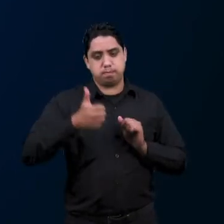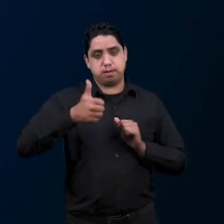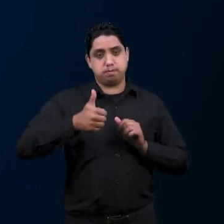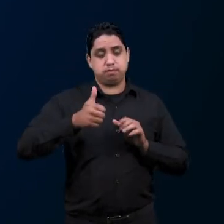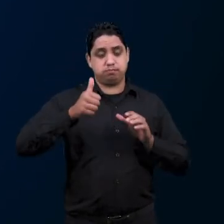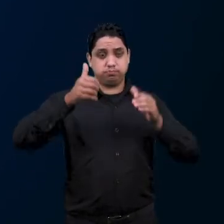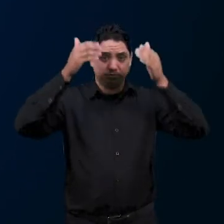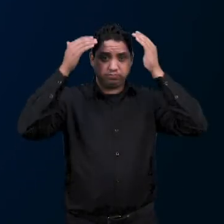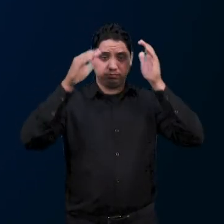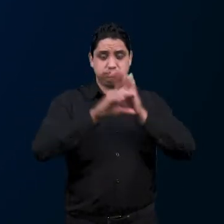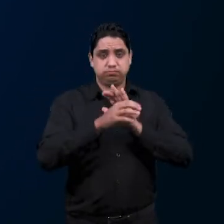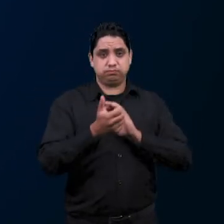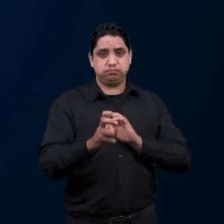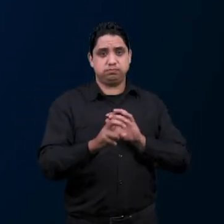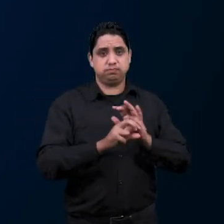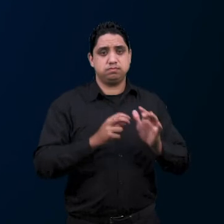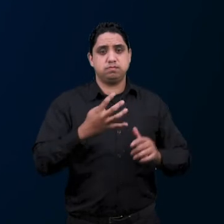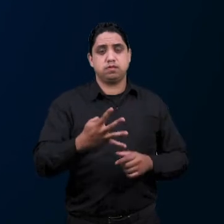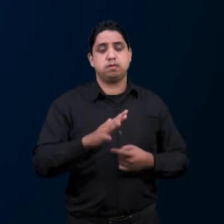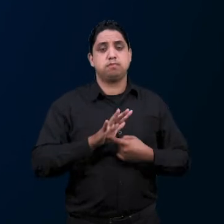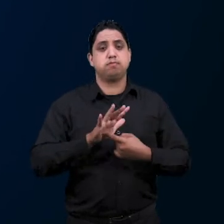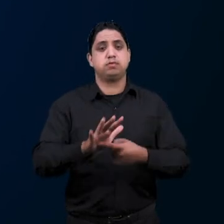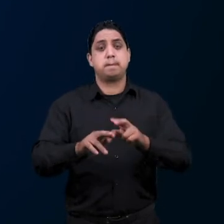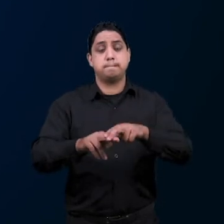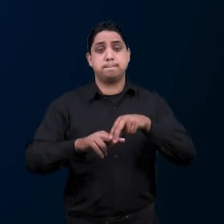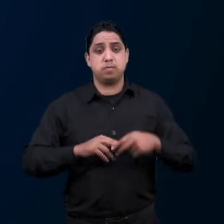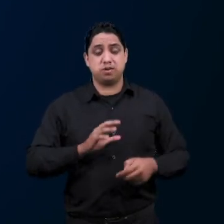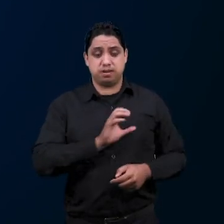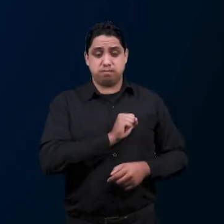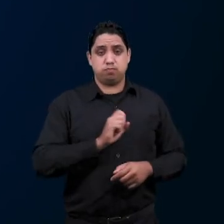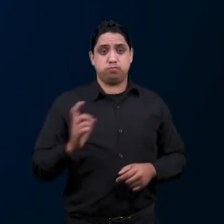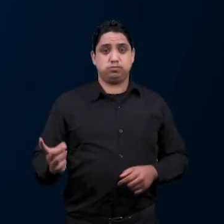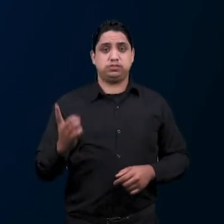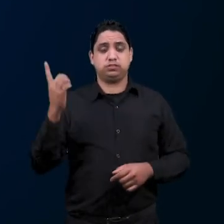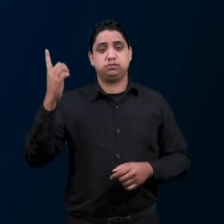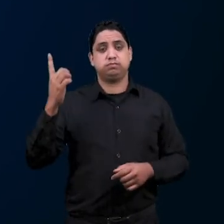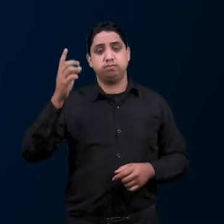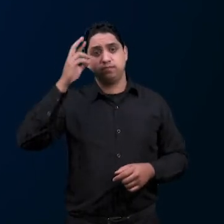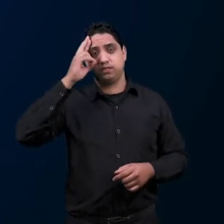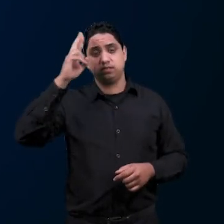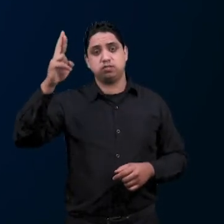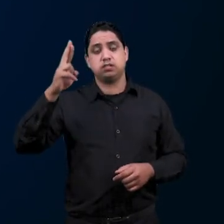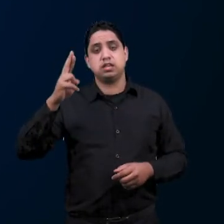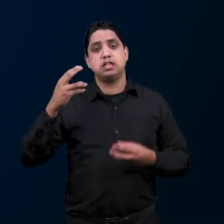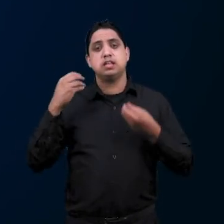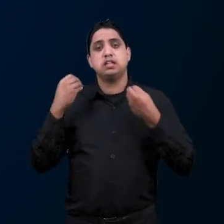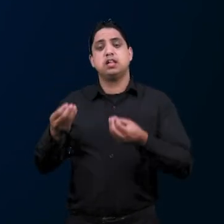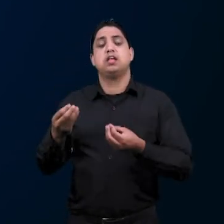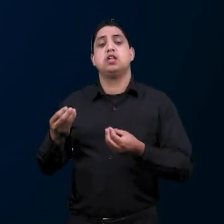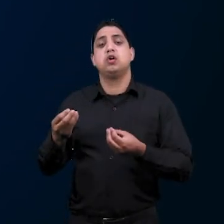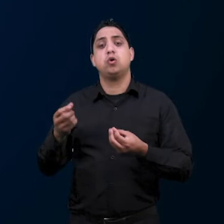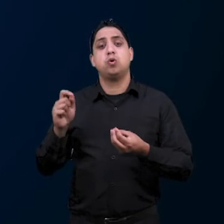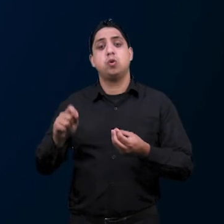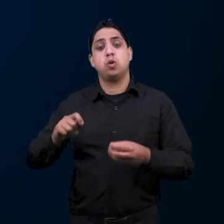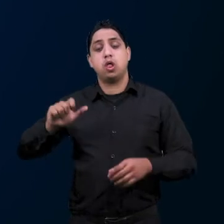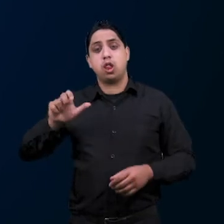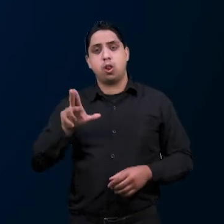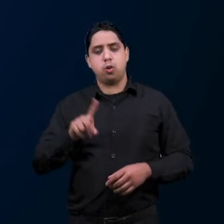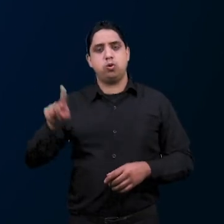1 Reis 15, 4 diz assim: Mas por amor de Davi, o Senhor lhe deu uma lâmpada em